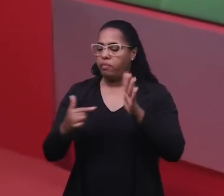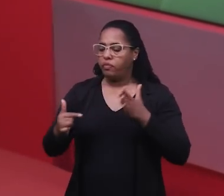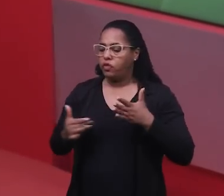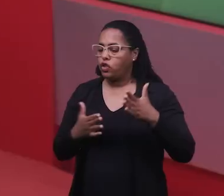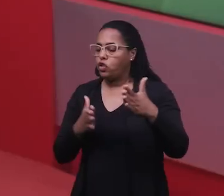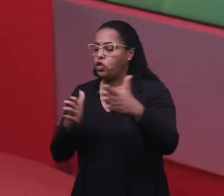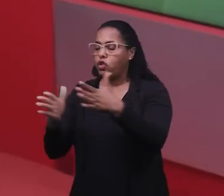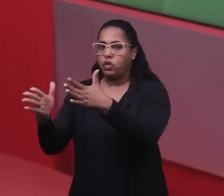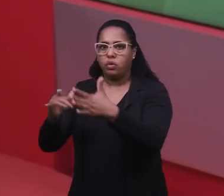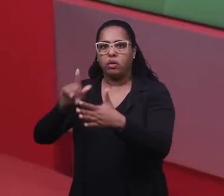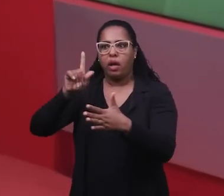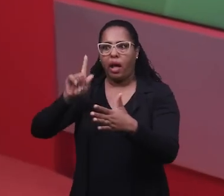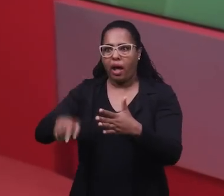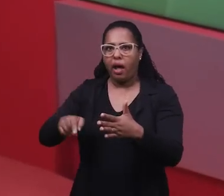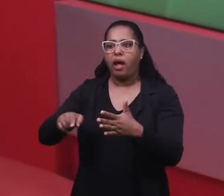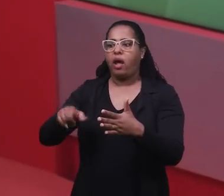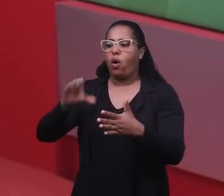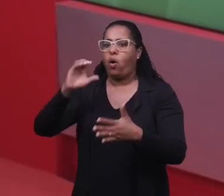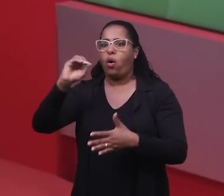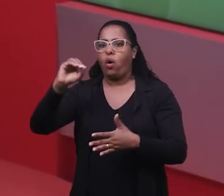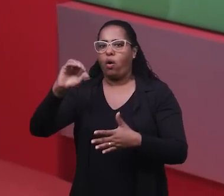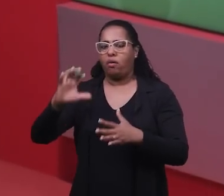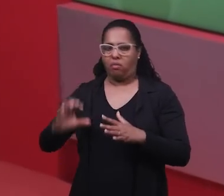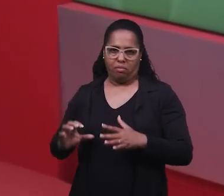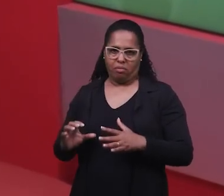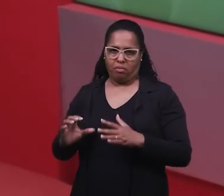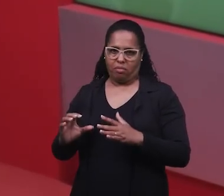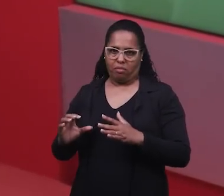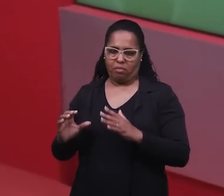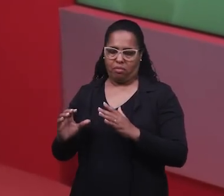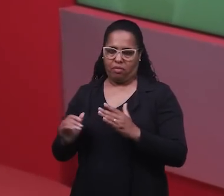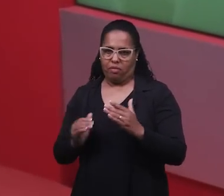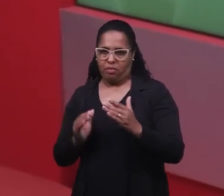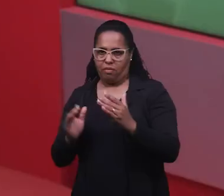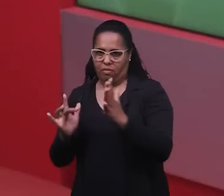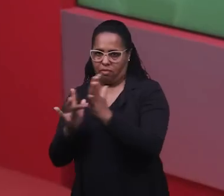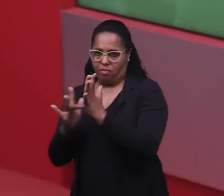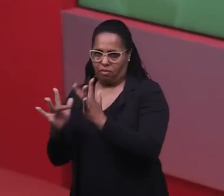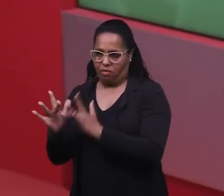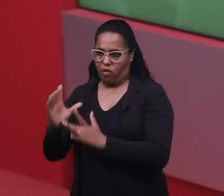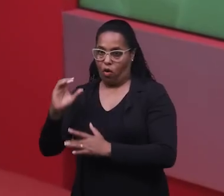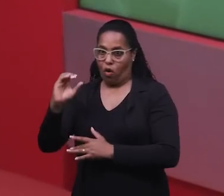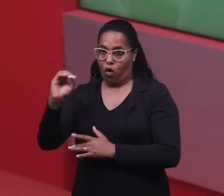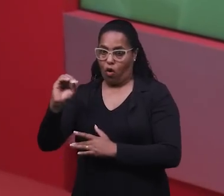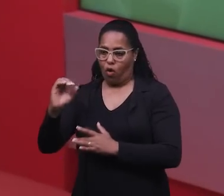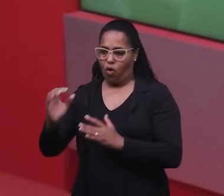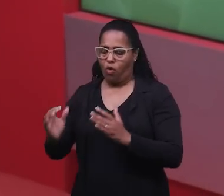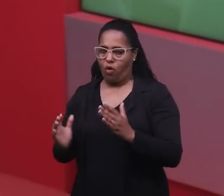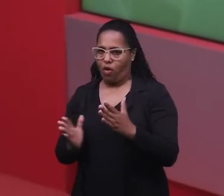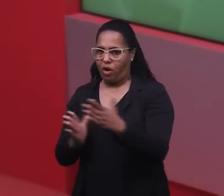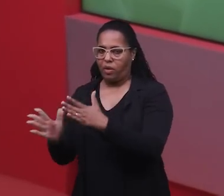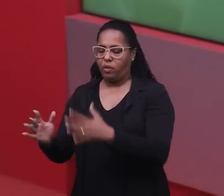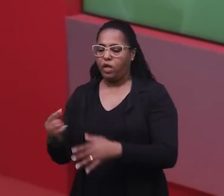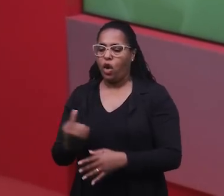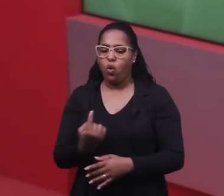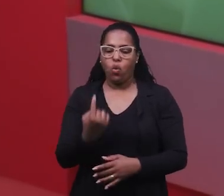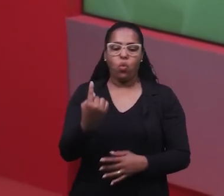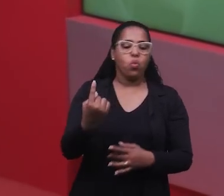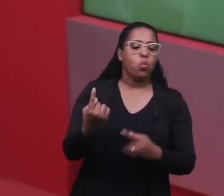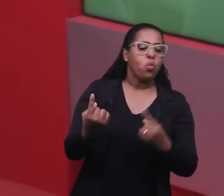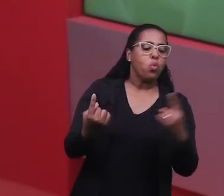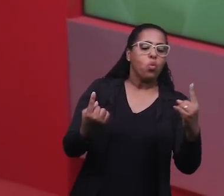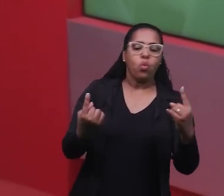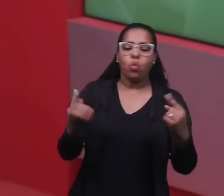que ninguém vai ao Pai, a Deus, a não ser por Ele. Então observe, Jesus não é um